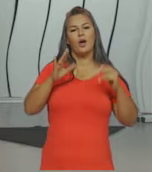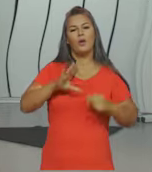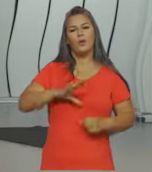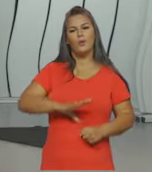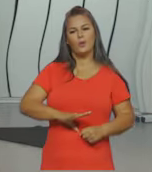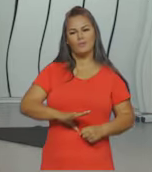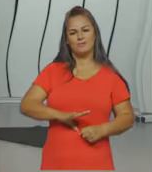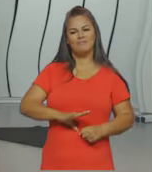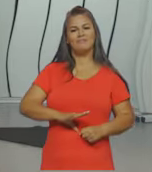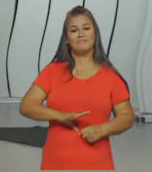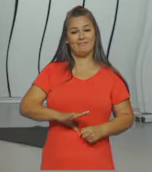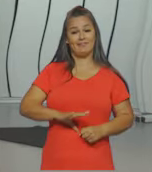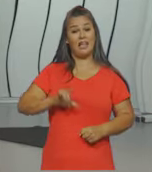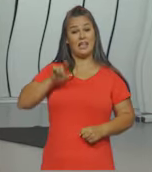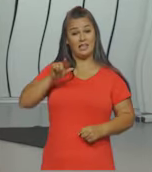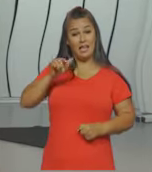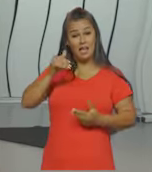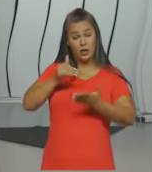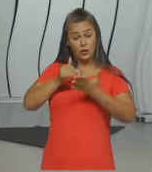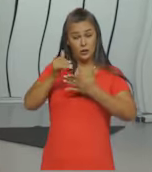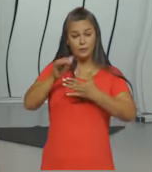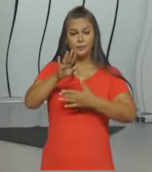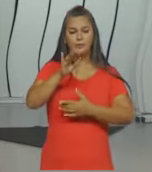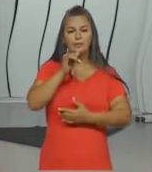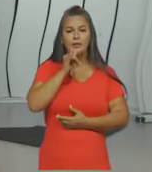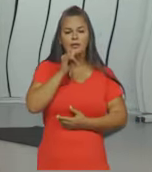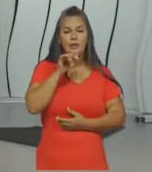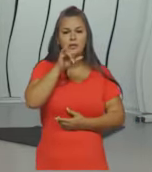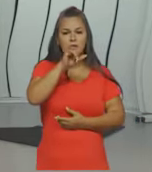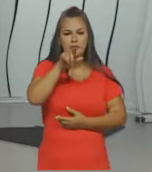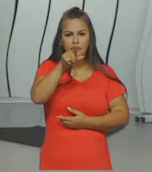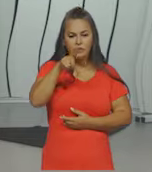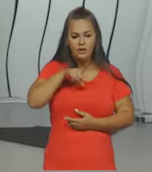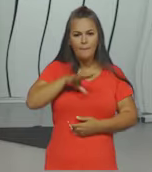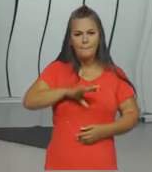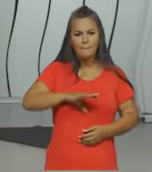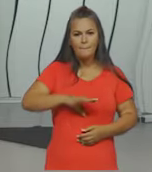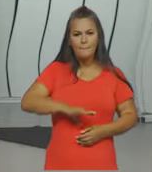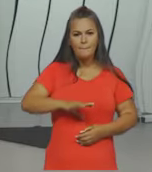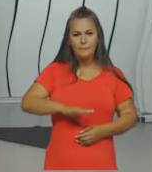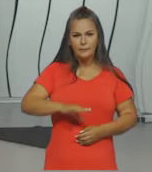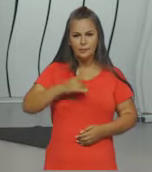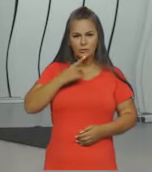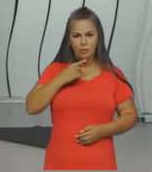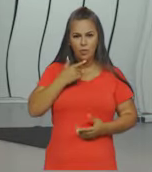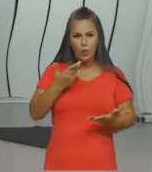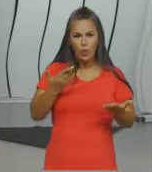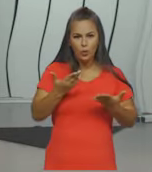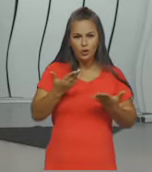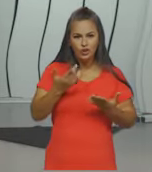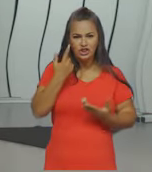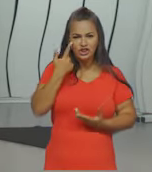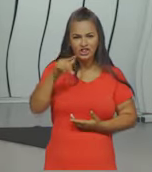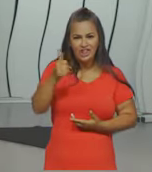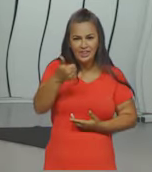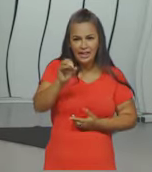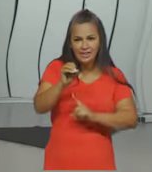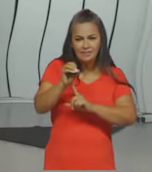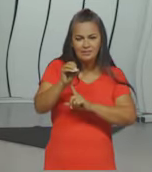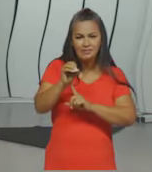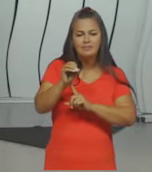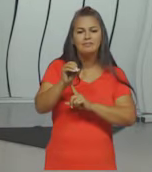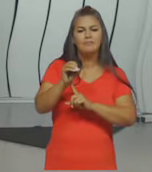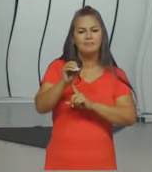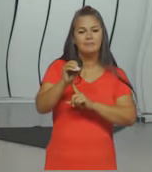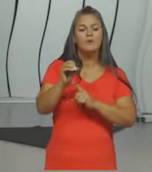no primeiro dia da menstruação. Então, se você menstruar hoje é dia 9, né? Hoje é dia 10? Hoje é dia 10. Então,